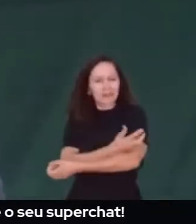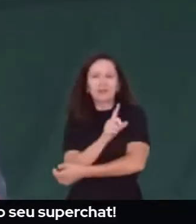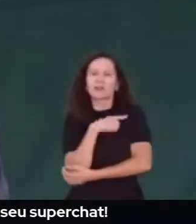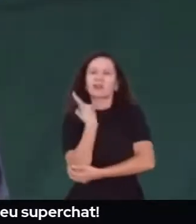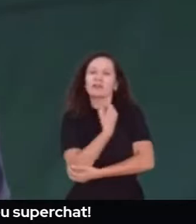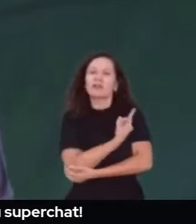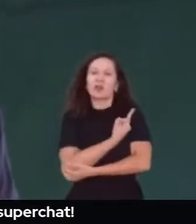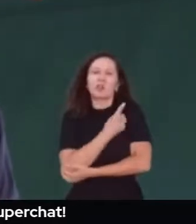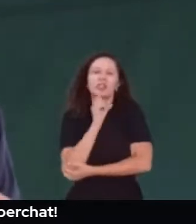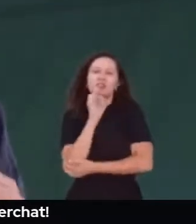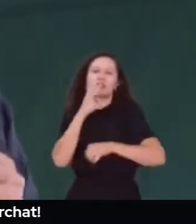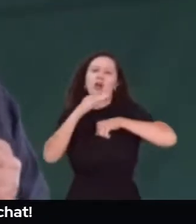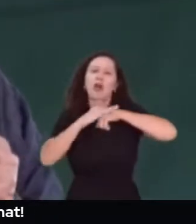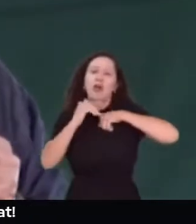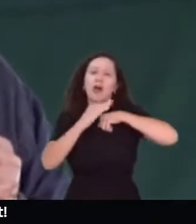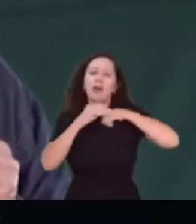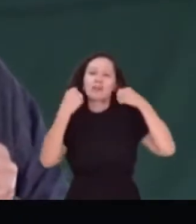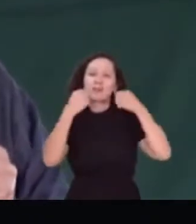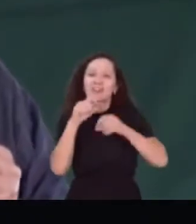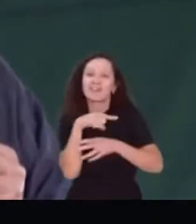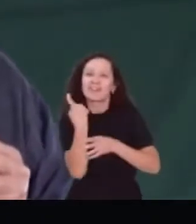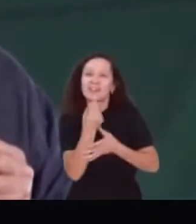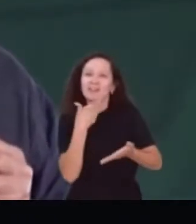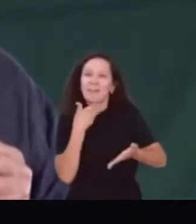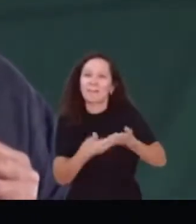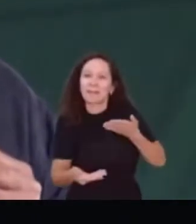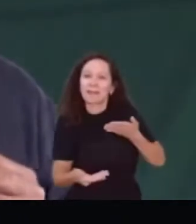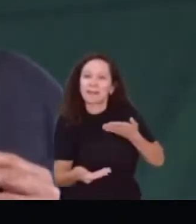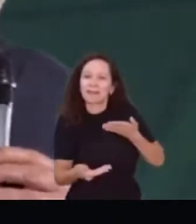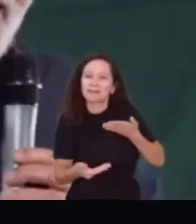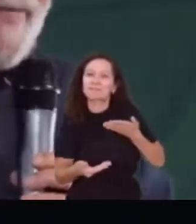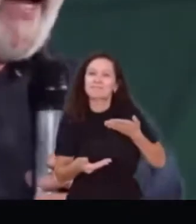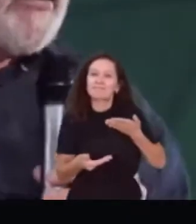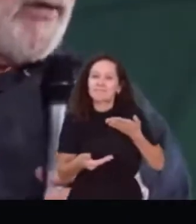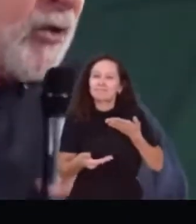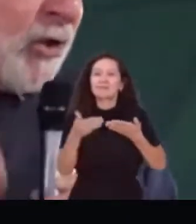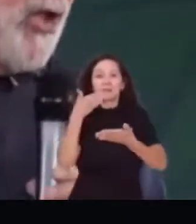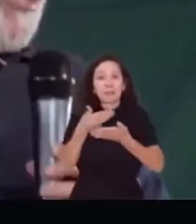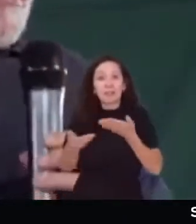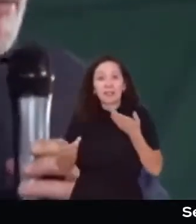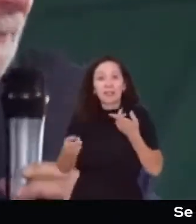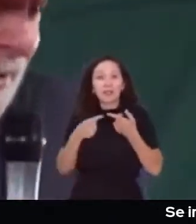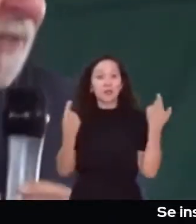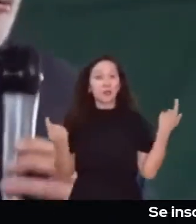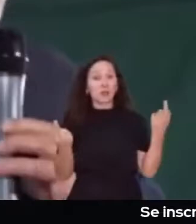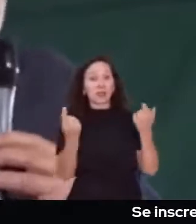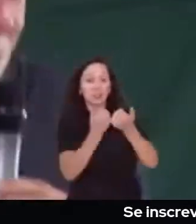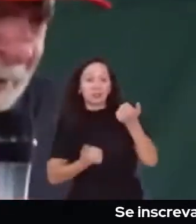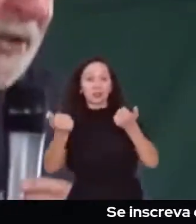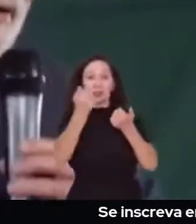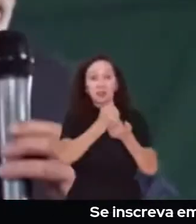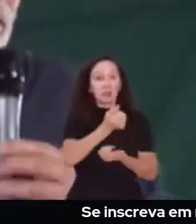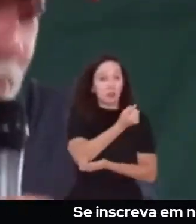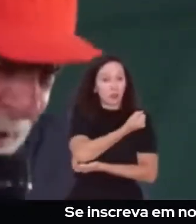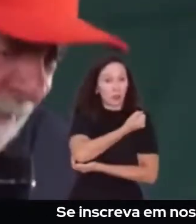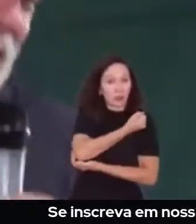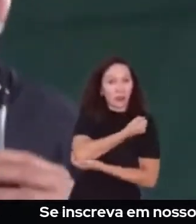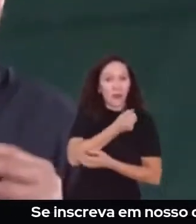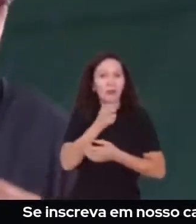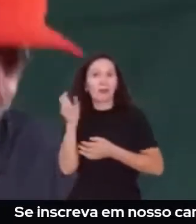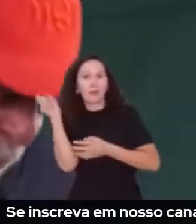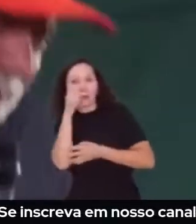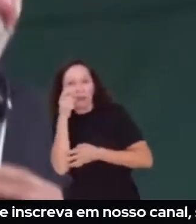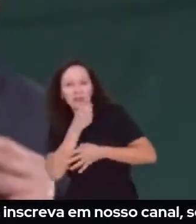nós estamos perdendo para os algoritmos. Nós temos uma fábrica de mentira nesse país, contando mentira todo dia,